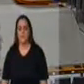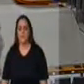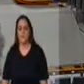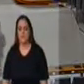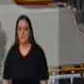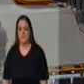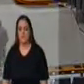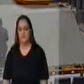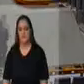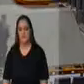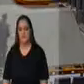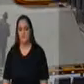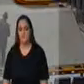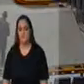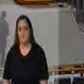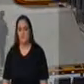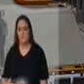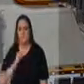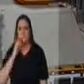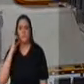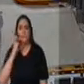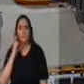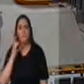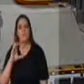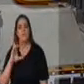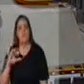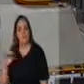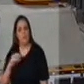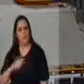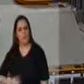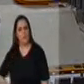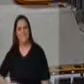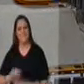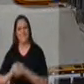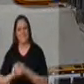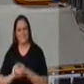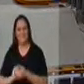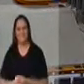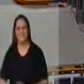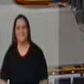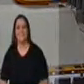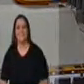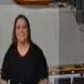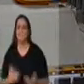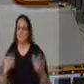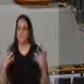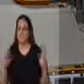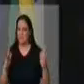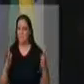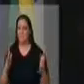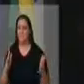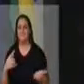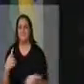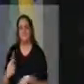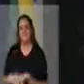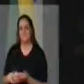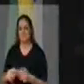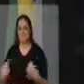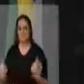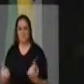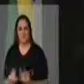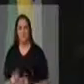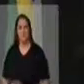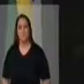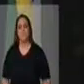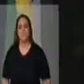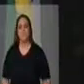Senhor presidente, deputado Caio, ao mesmo tempo que cumprimento, parabéns, Vossa Excelência, por essa iniciativa. Esse